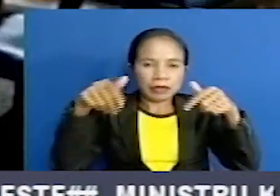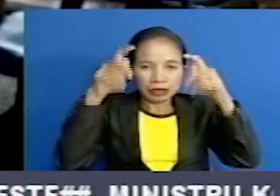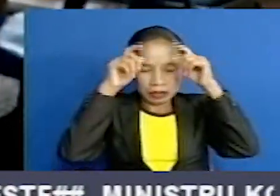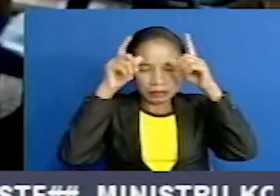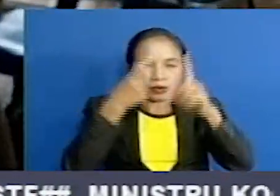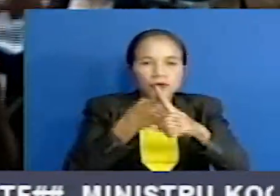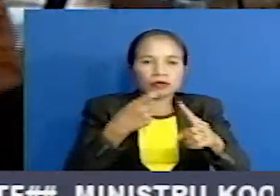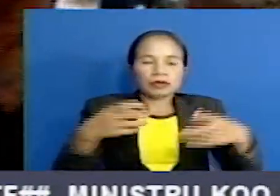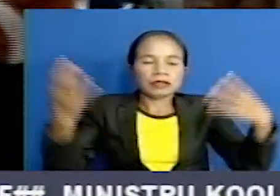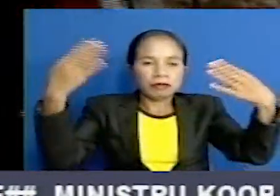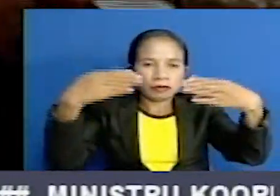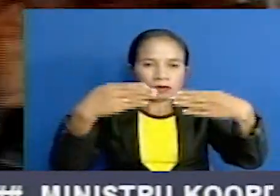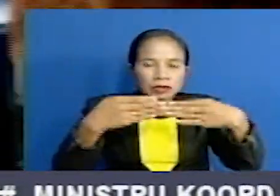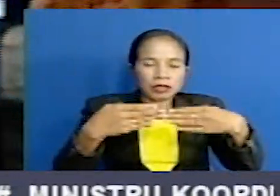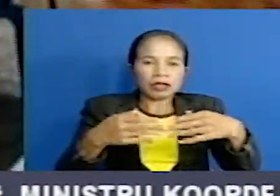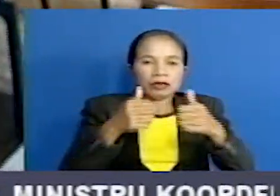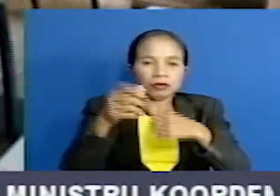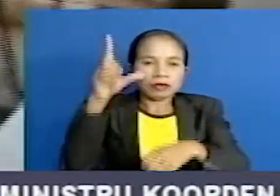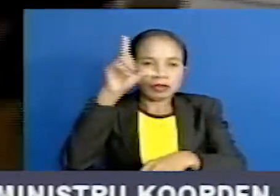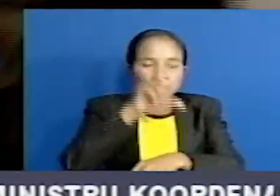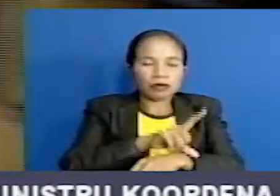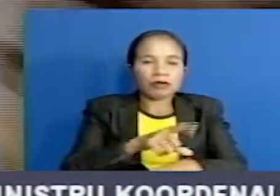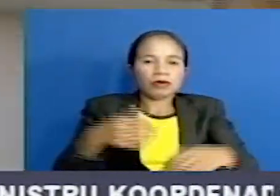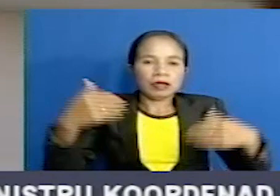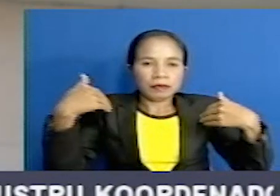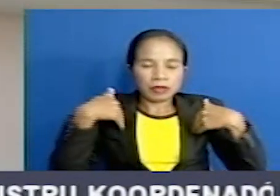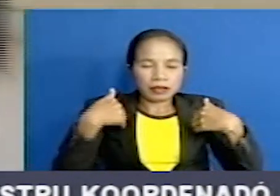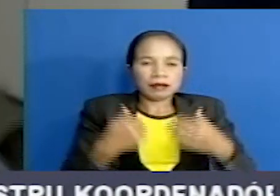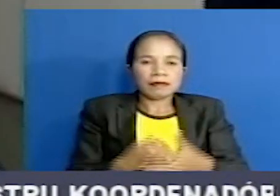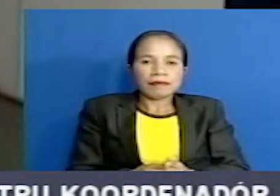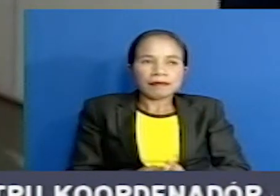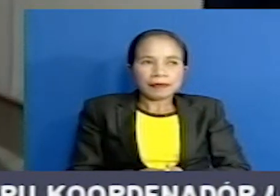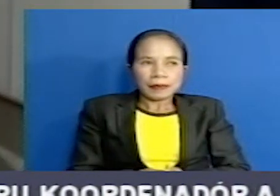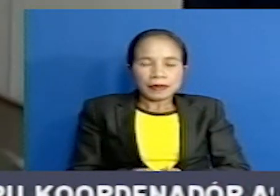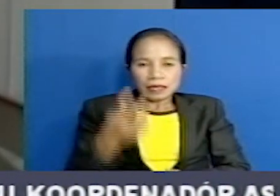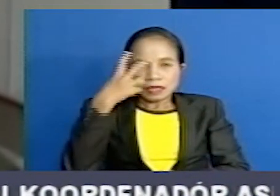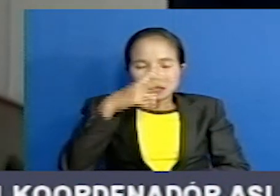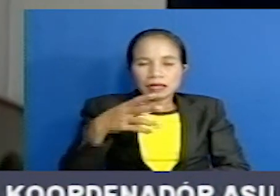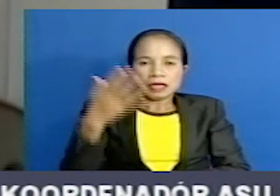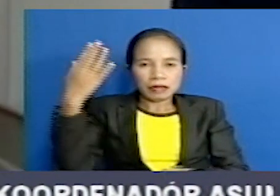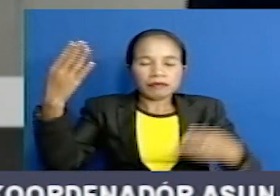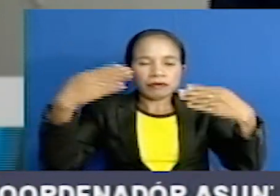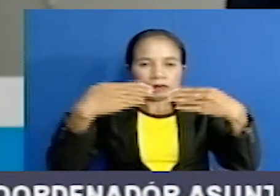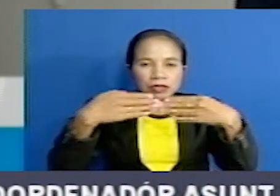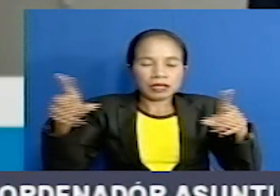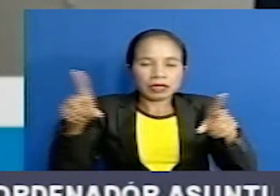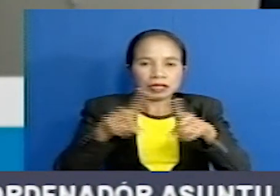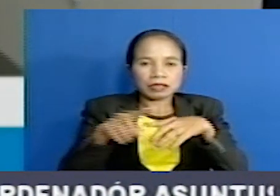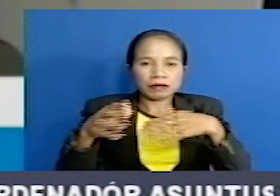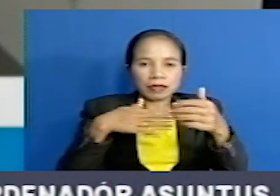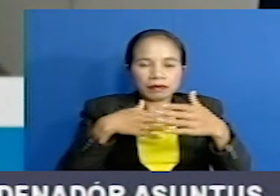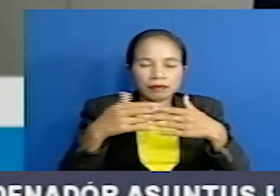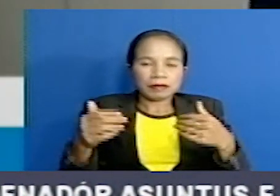li russi fronteira, tuir loron nebe termina ona. Controle a fronteira não é nessa mesma bem. Portanto,